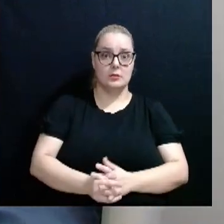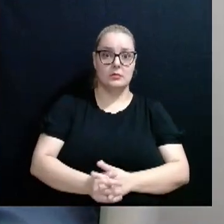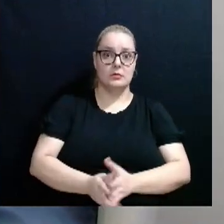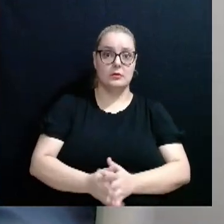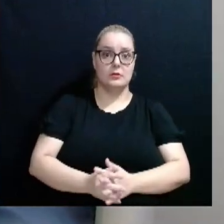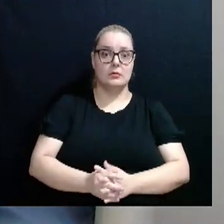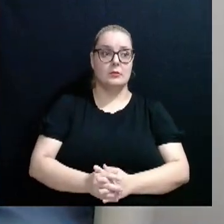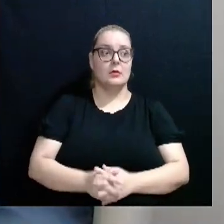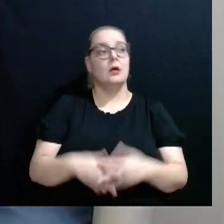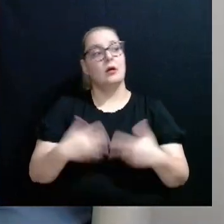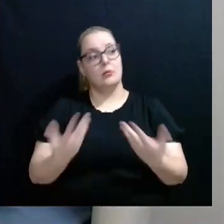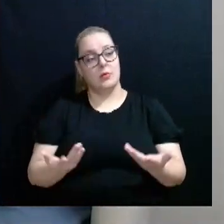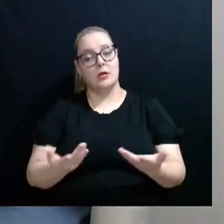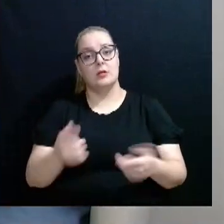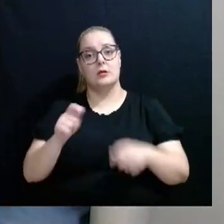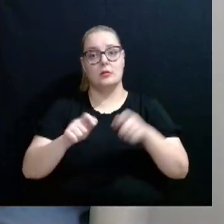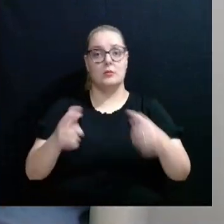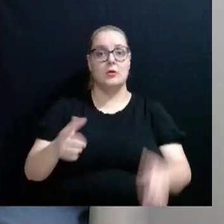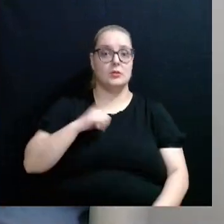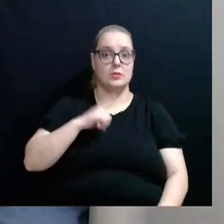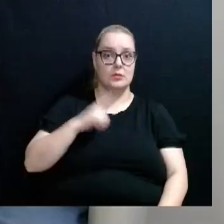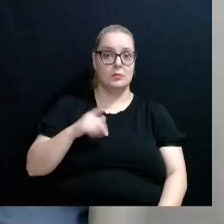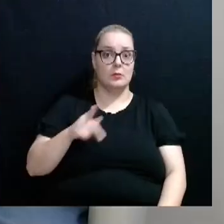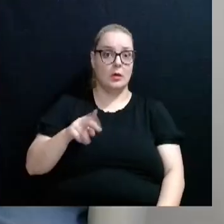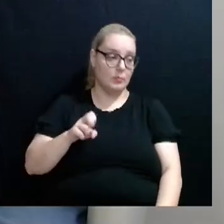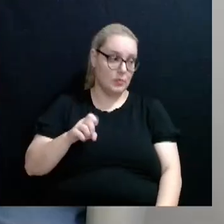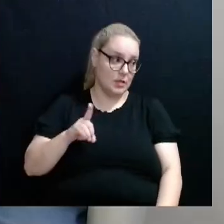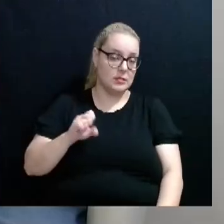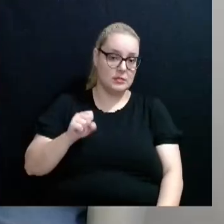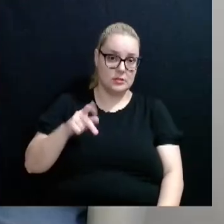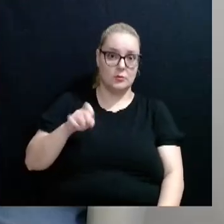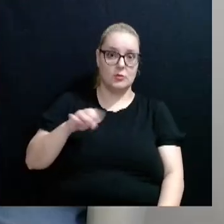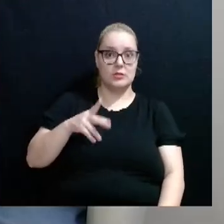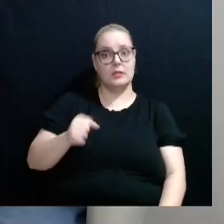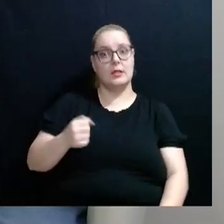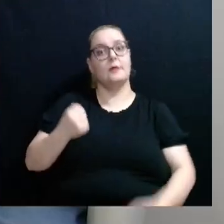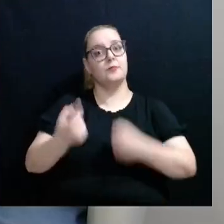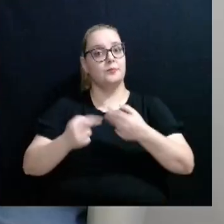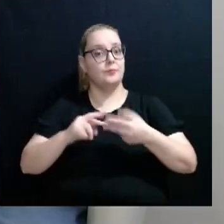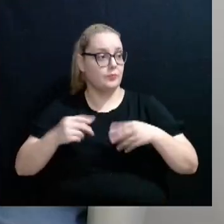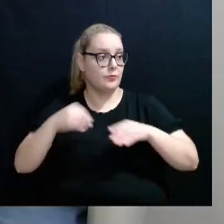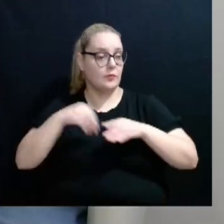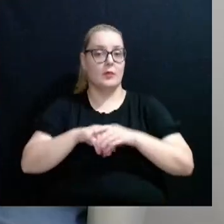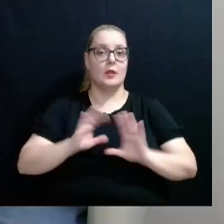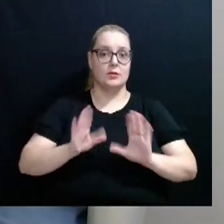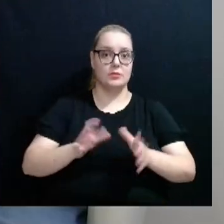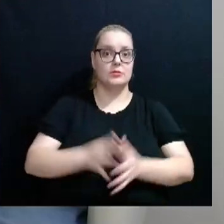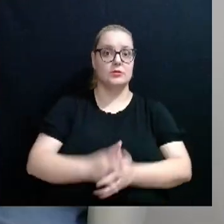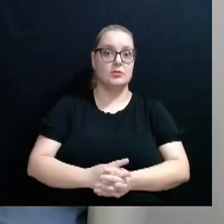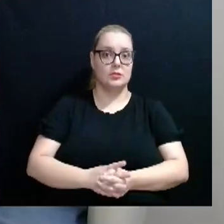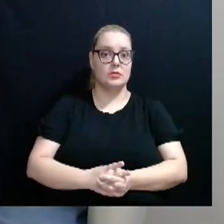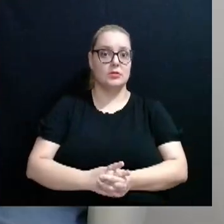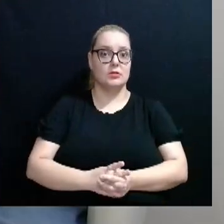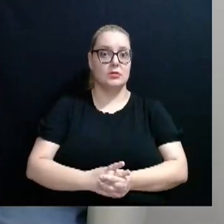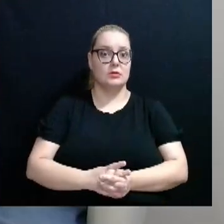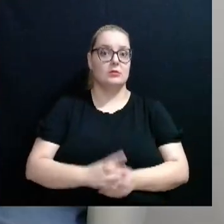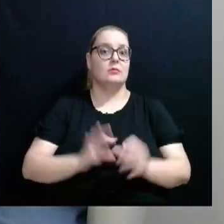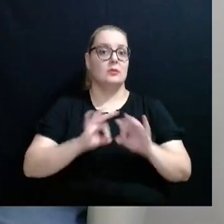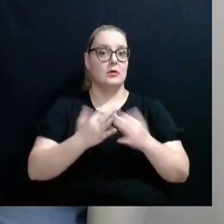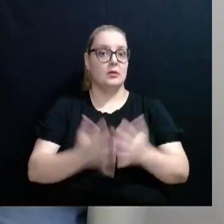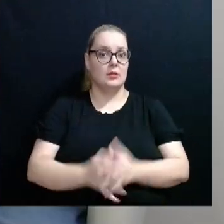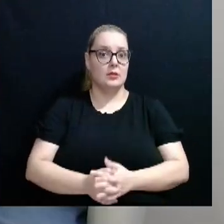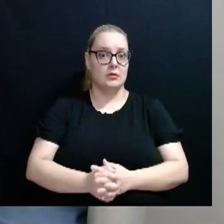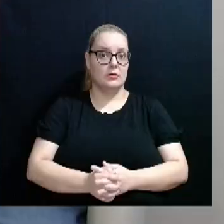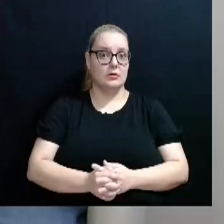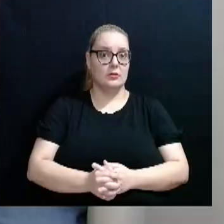onde a pessoa tem uma predisposição, tem alguma coisa genética, um caso genético na sua família, que o seguro então